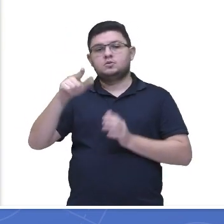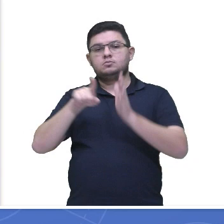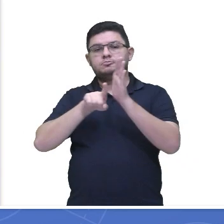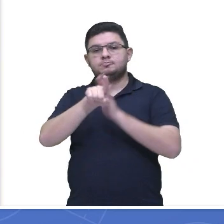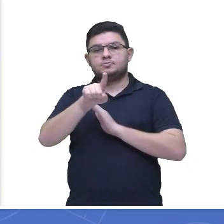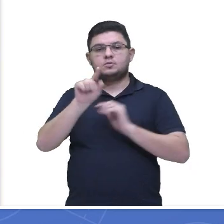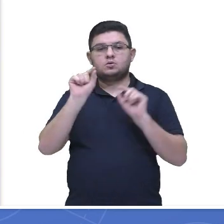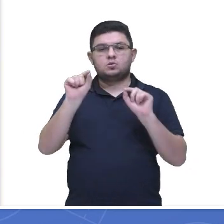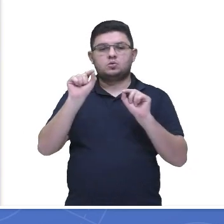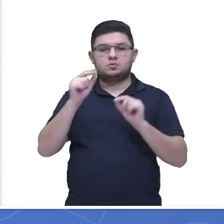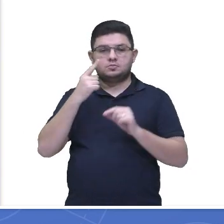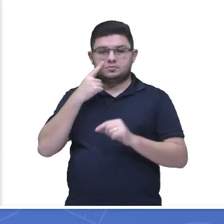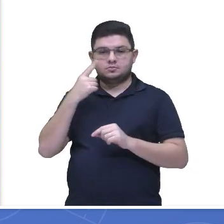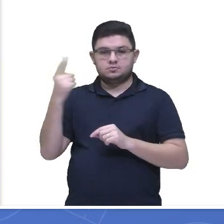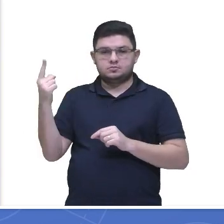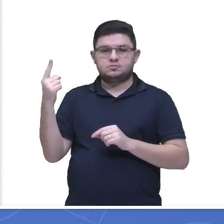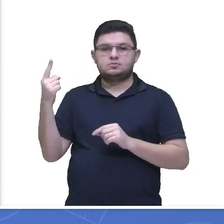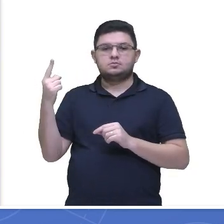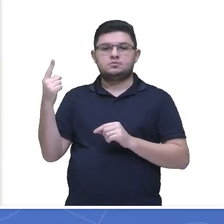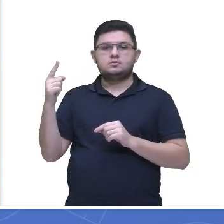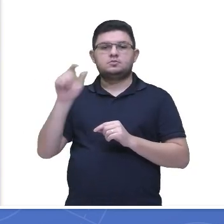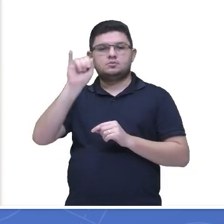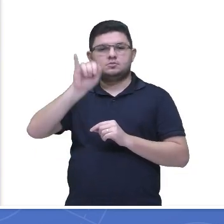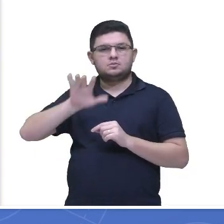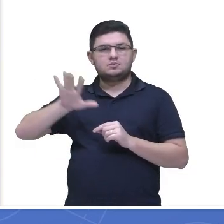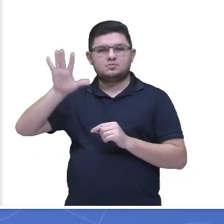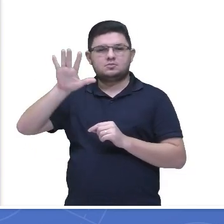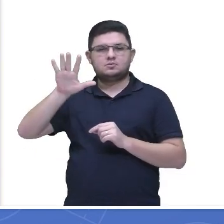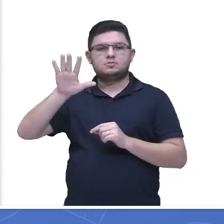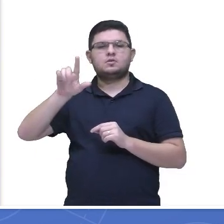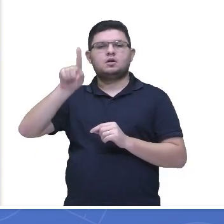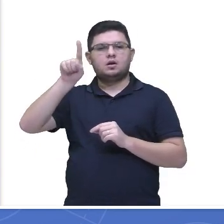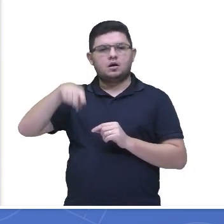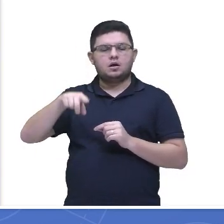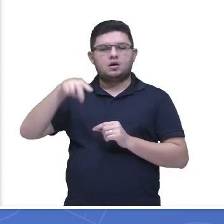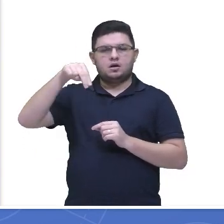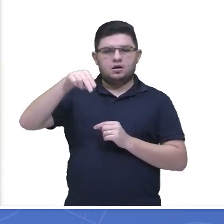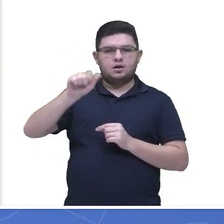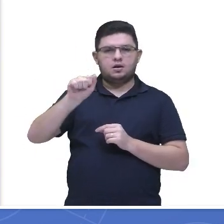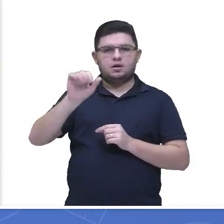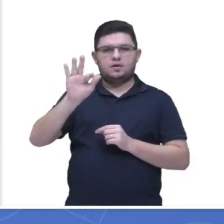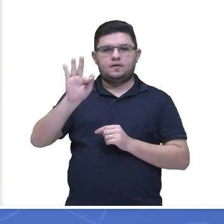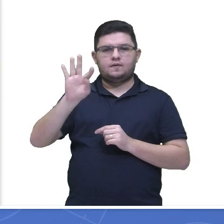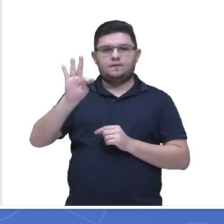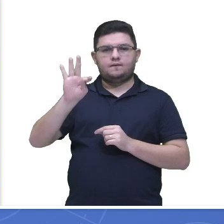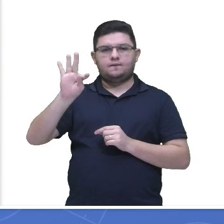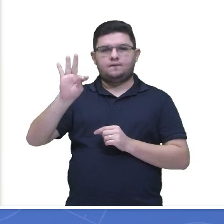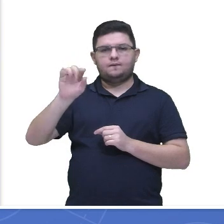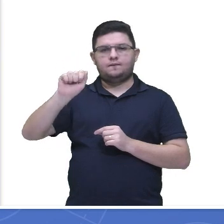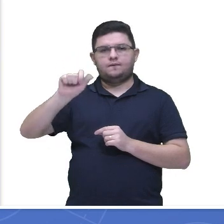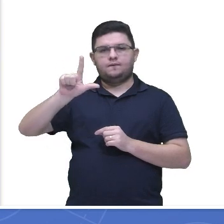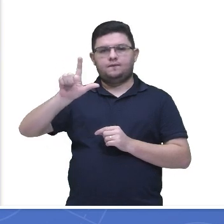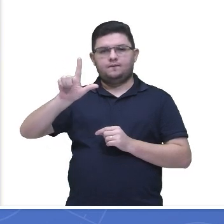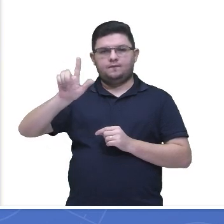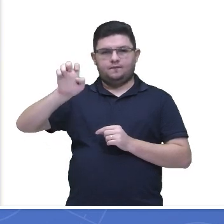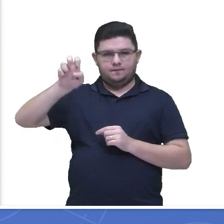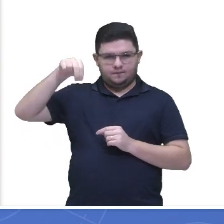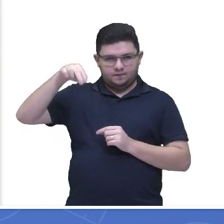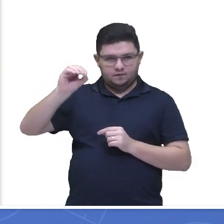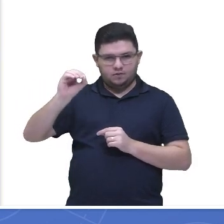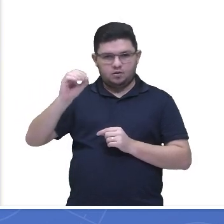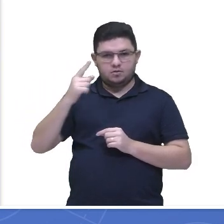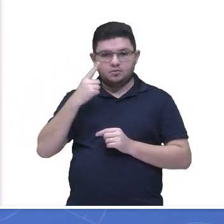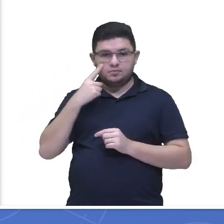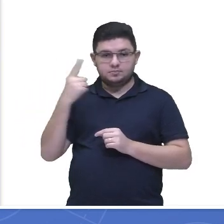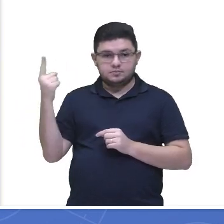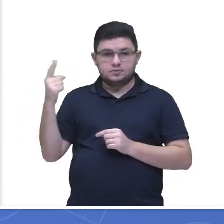esse composto aí é o naftaleno, né? Vocês vão analisar essa estrutura e vão